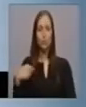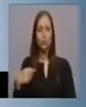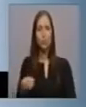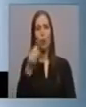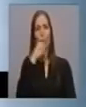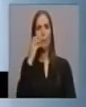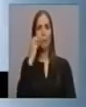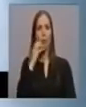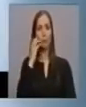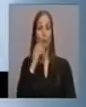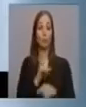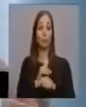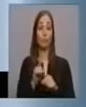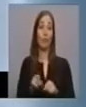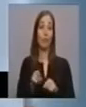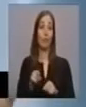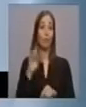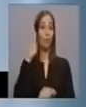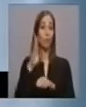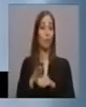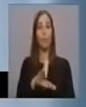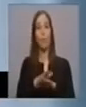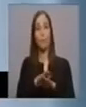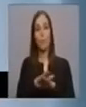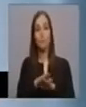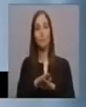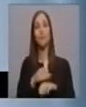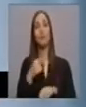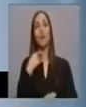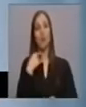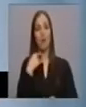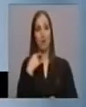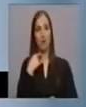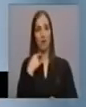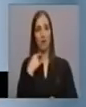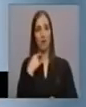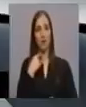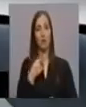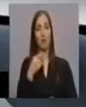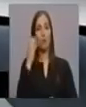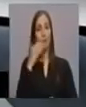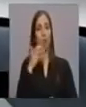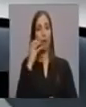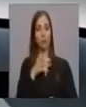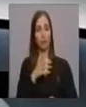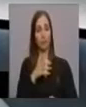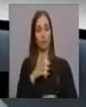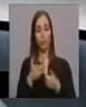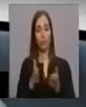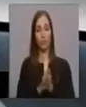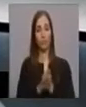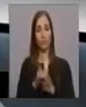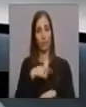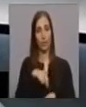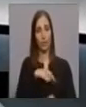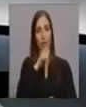e no final da campanha ao país ea carne chega todo o esporte que nós estamos a consumir de forma ora e falta